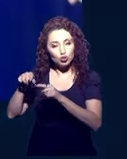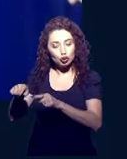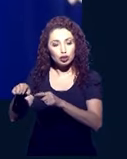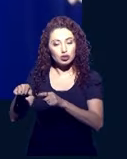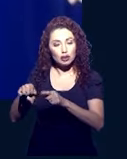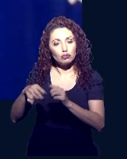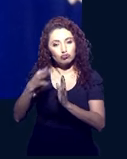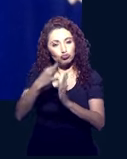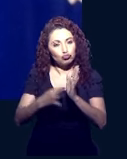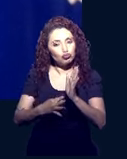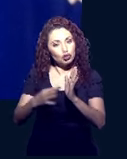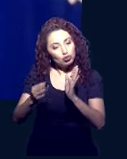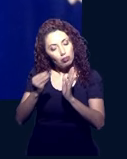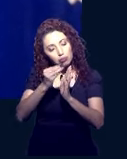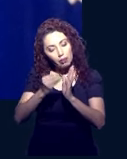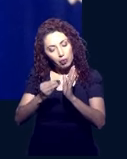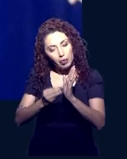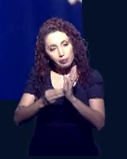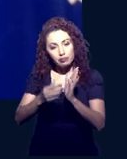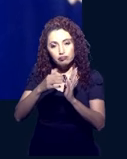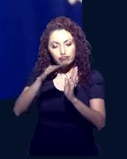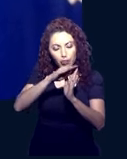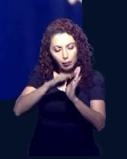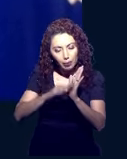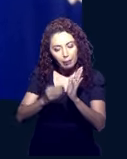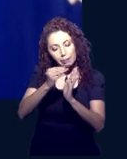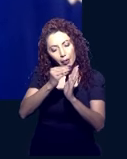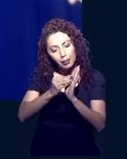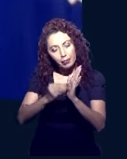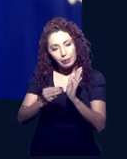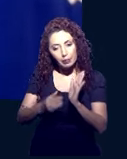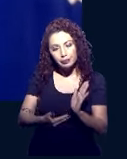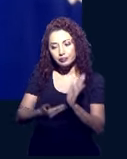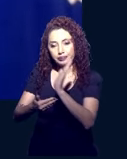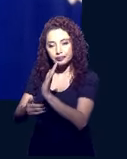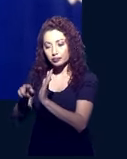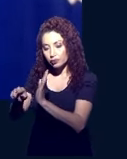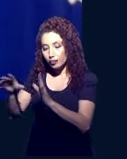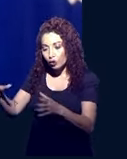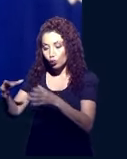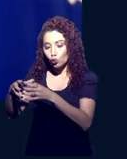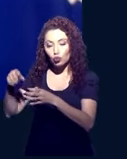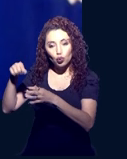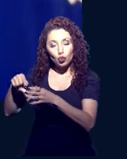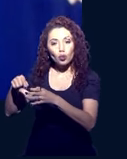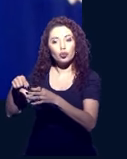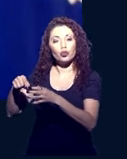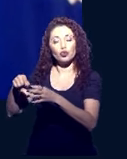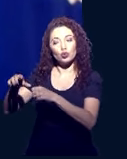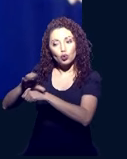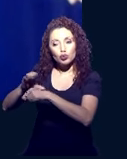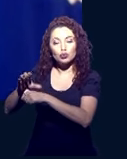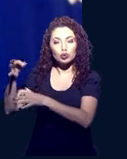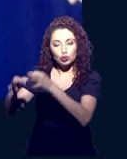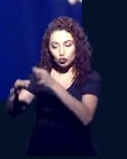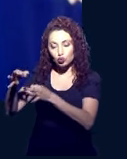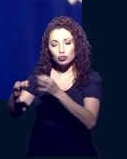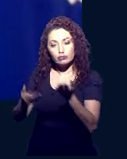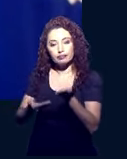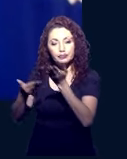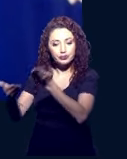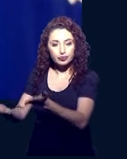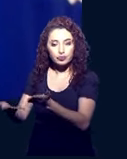possível de fato a o cronograma estabelecido é apreciação na comissão de constituição e justiça amanhã pela manhã sobre a